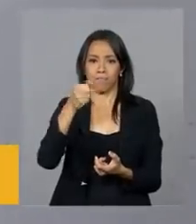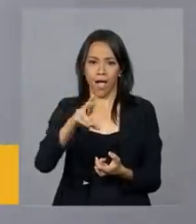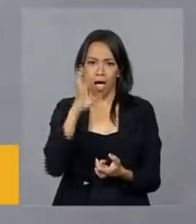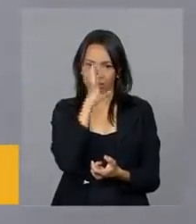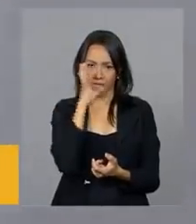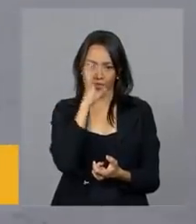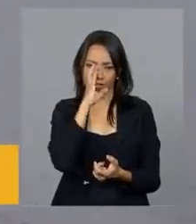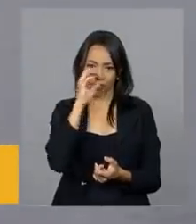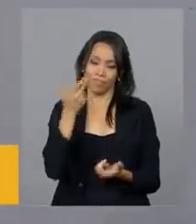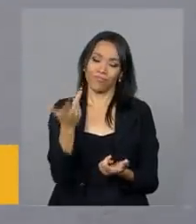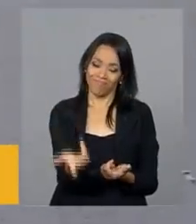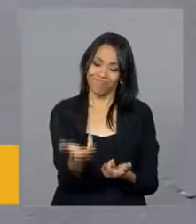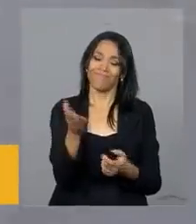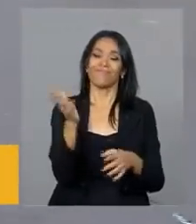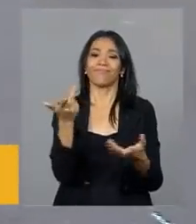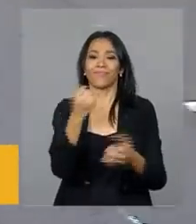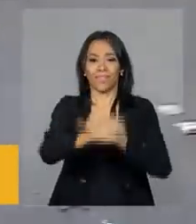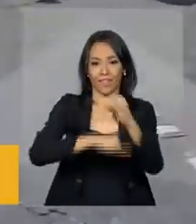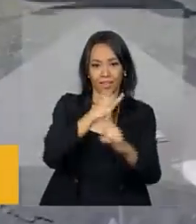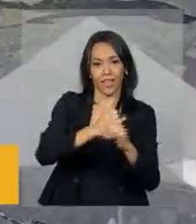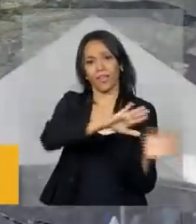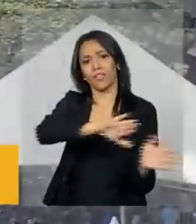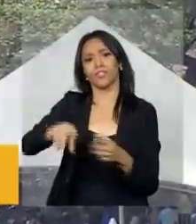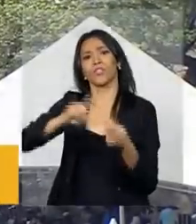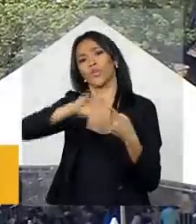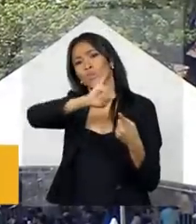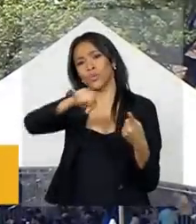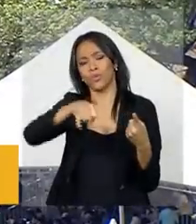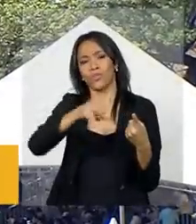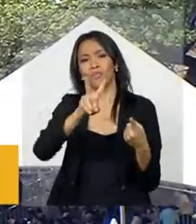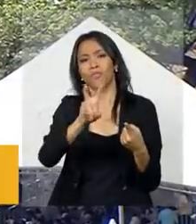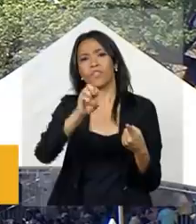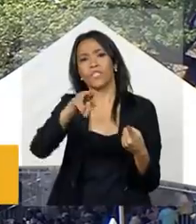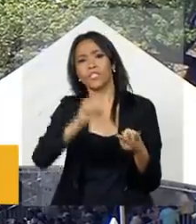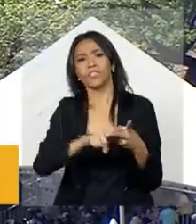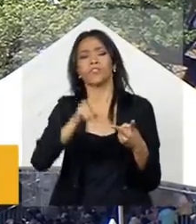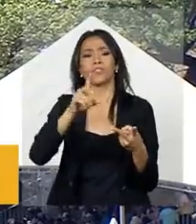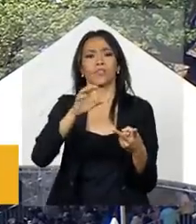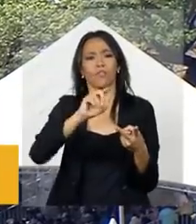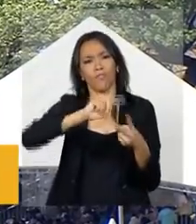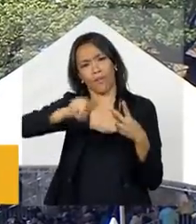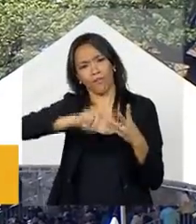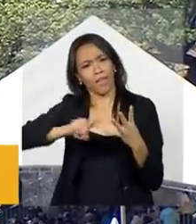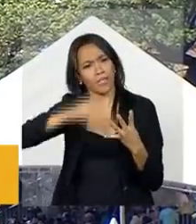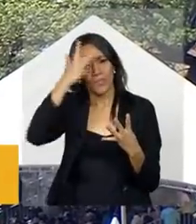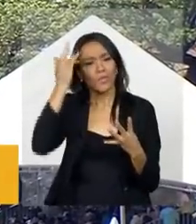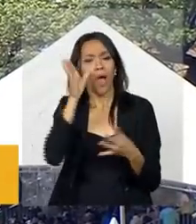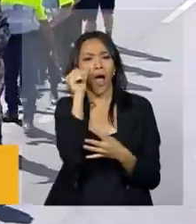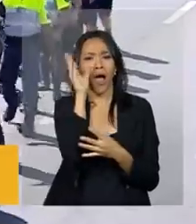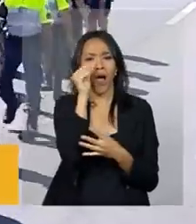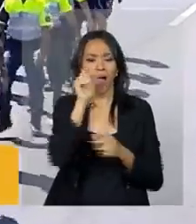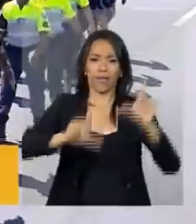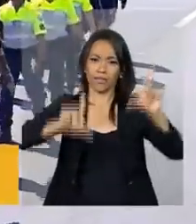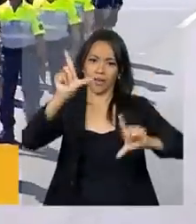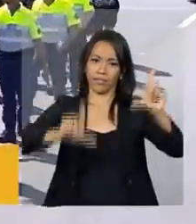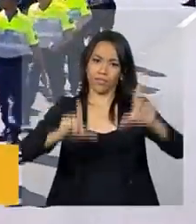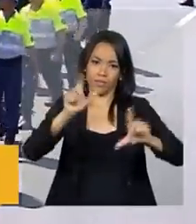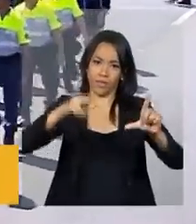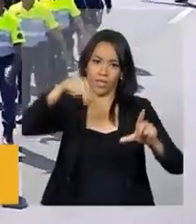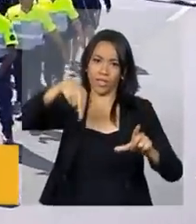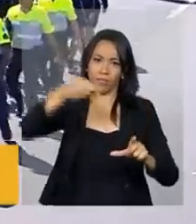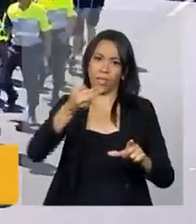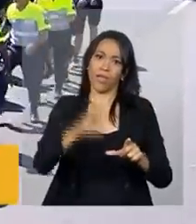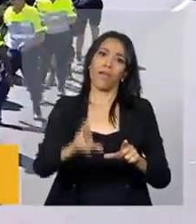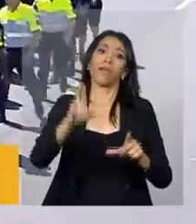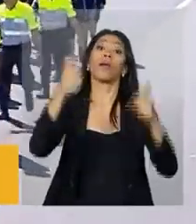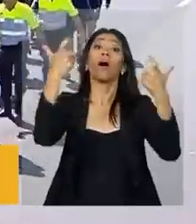E o Felipe, Raildon, Gilson, Vinícius e Paulo Sérgio estão acompanhando a cobertura da NBR direto do Seminário São José